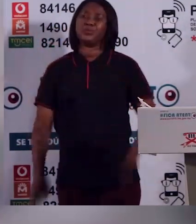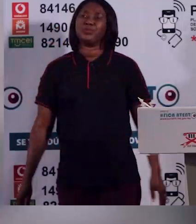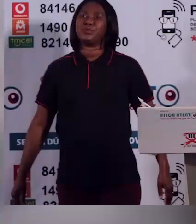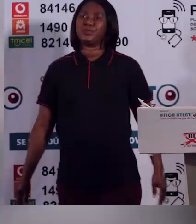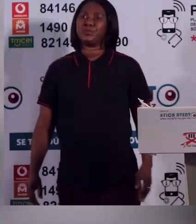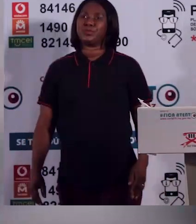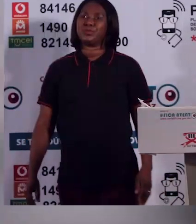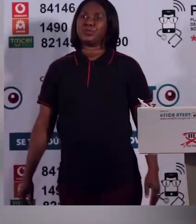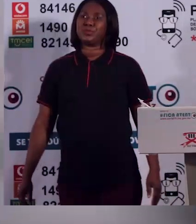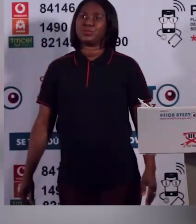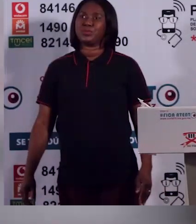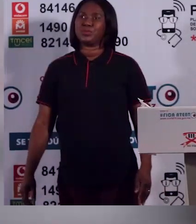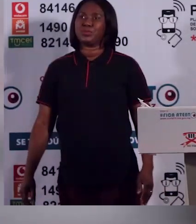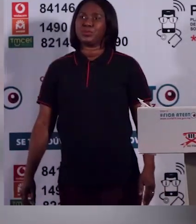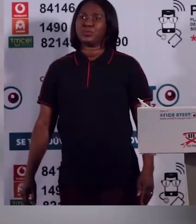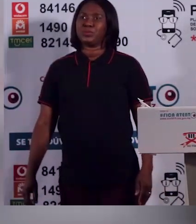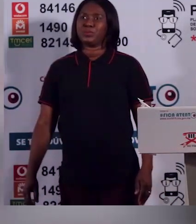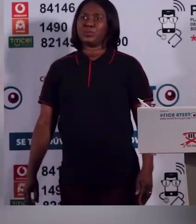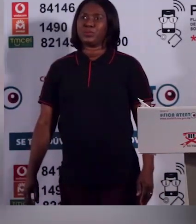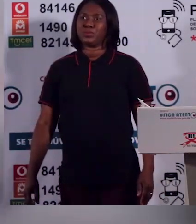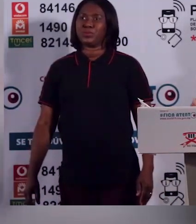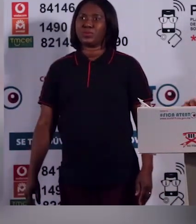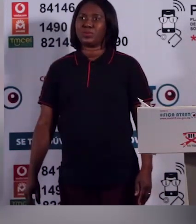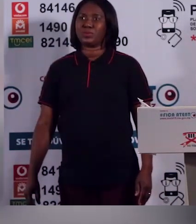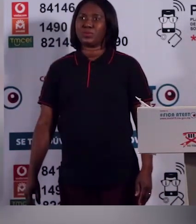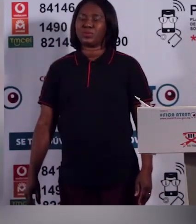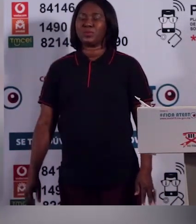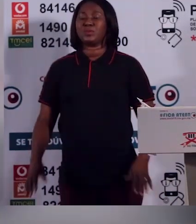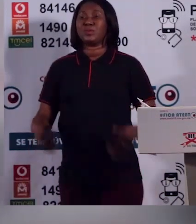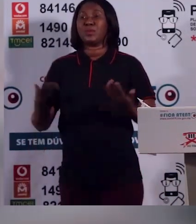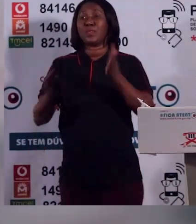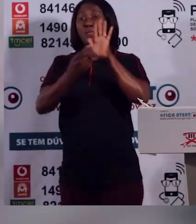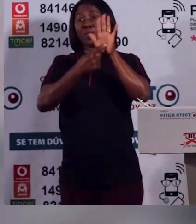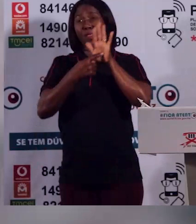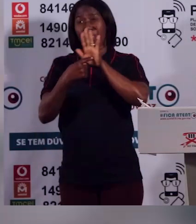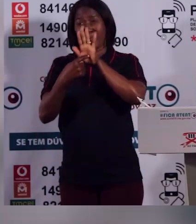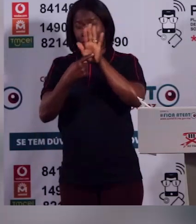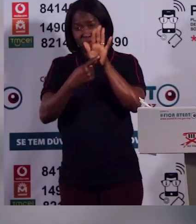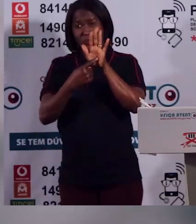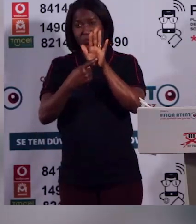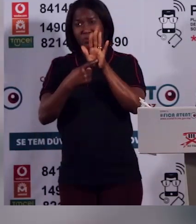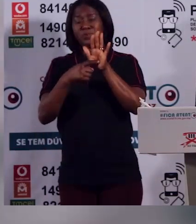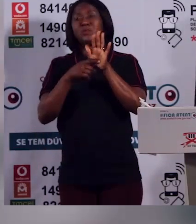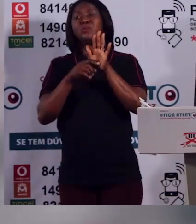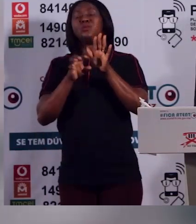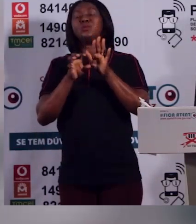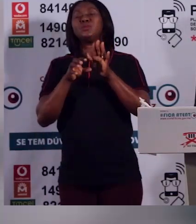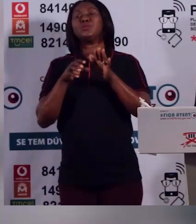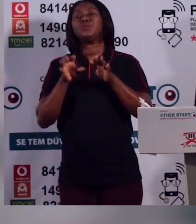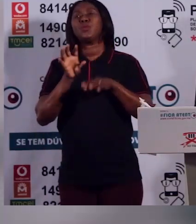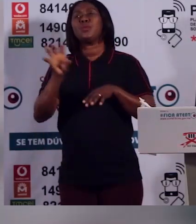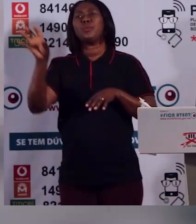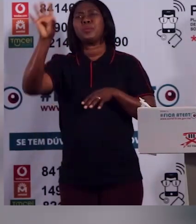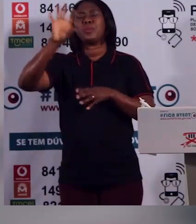Aqui porque os países